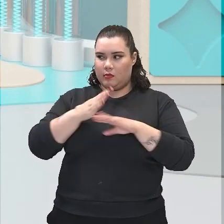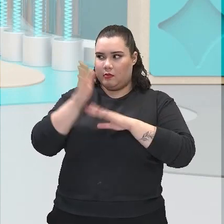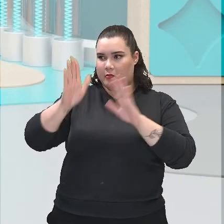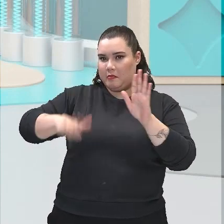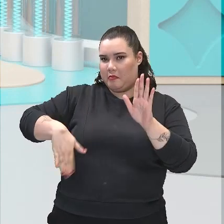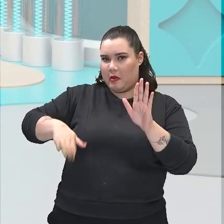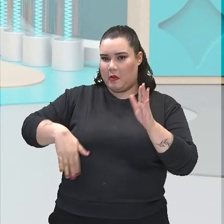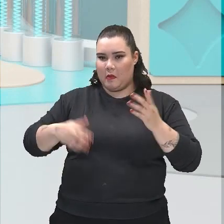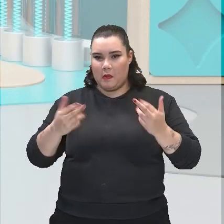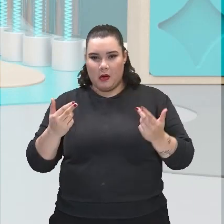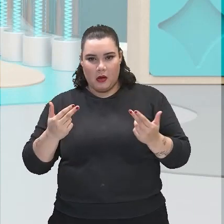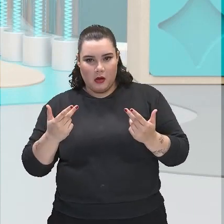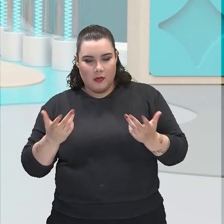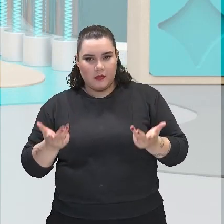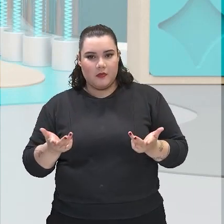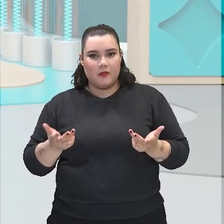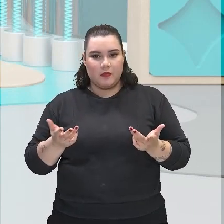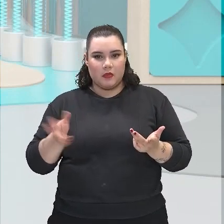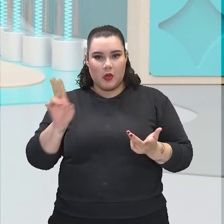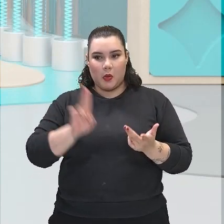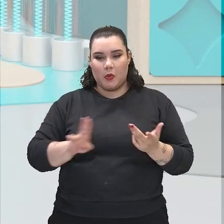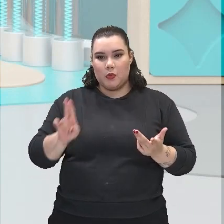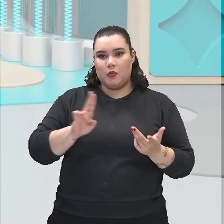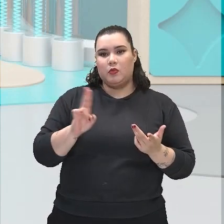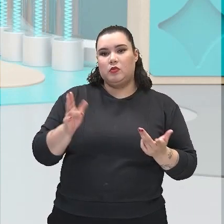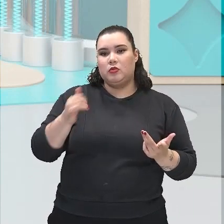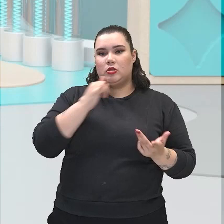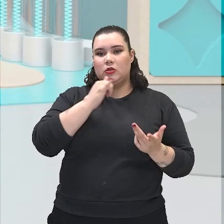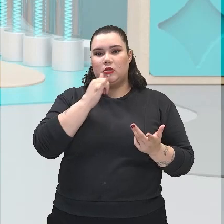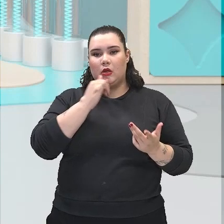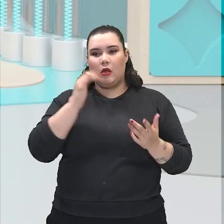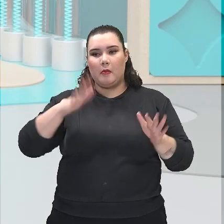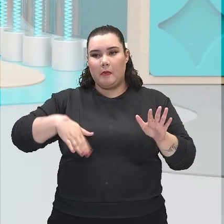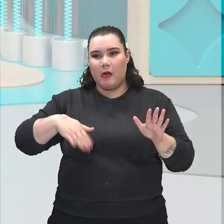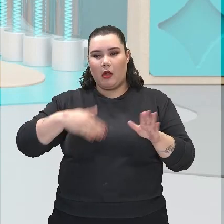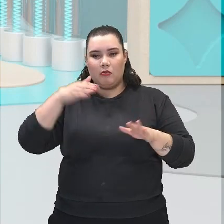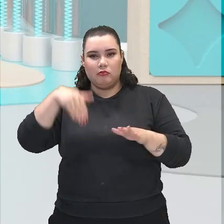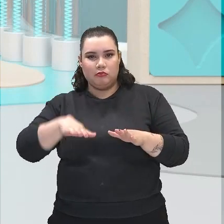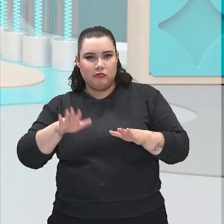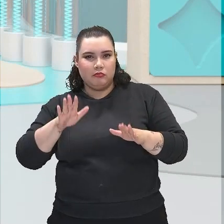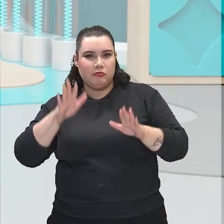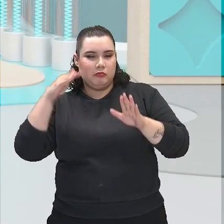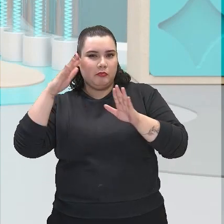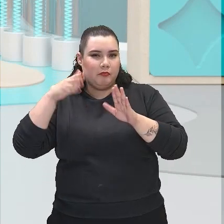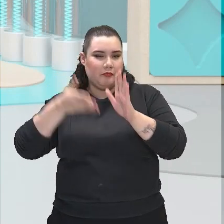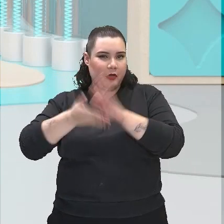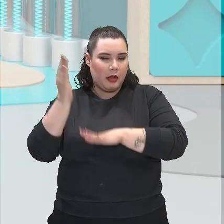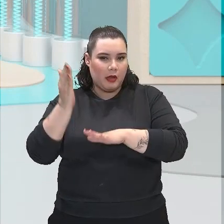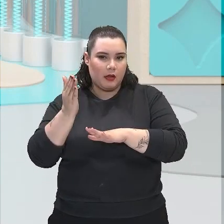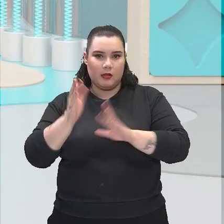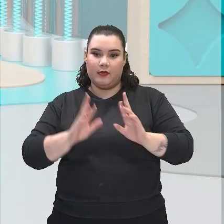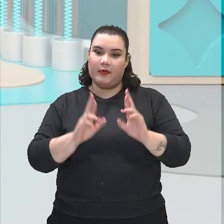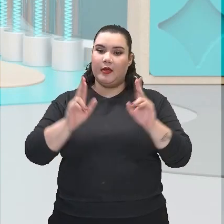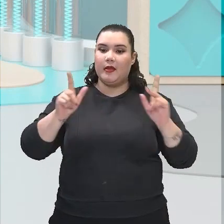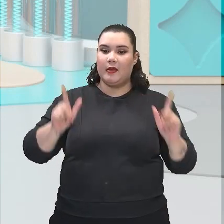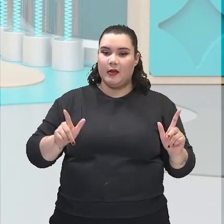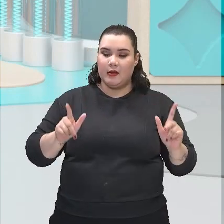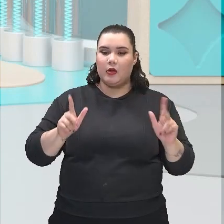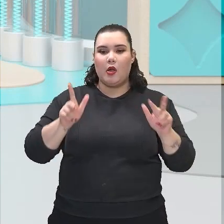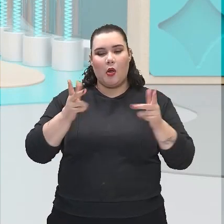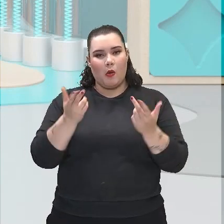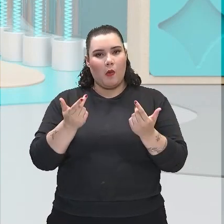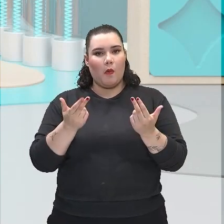praia, a mesma roupa que você usa para tomar um banho de rio? Não, a roupa é completamente diferente. Assim é a